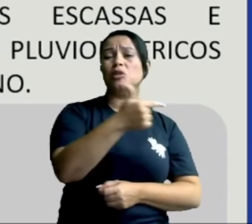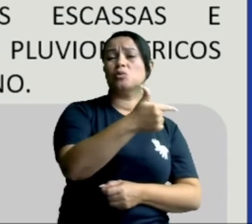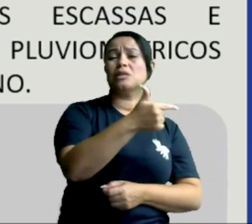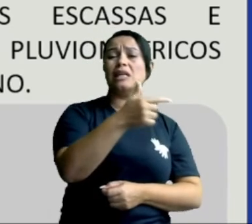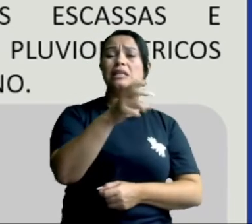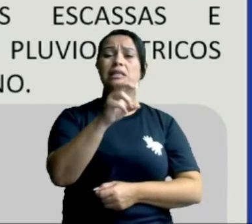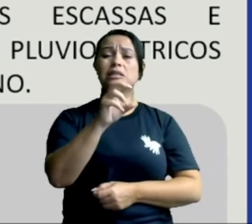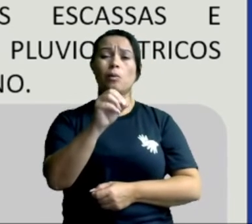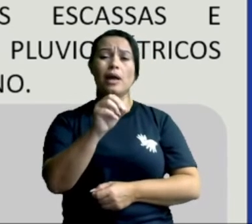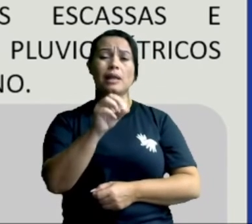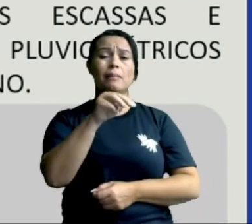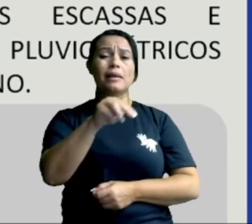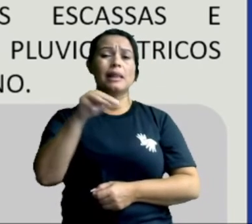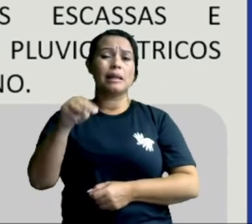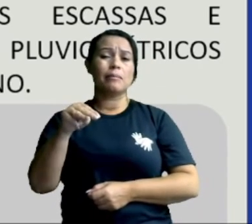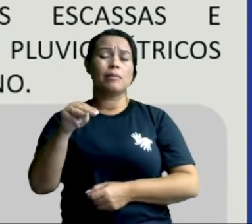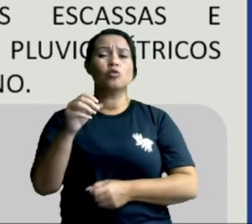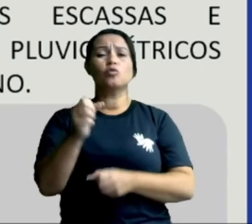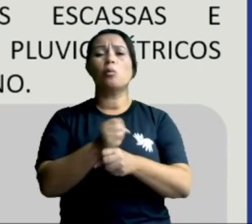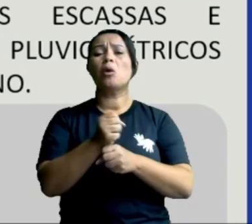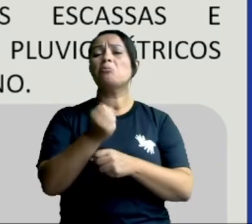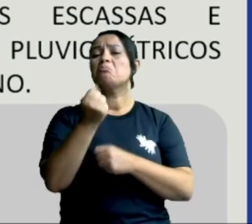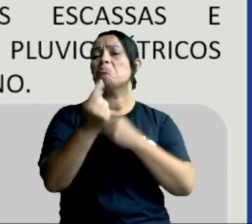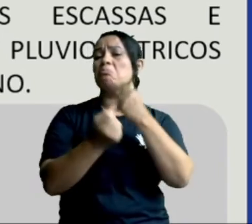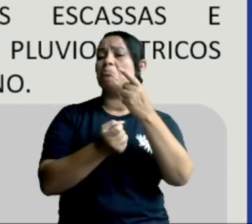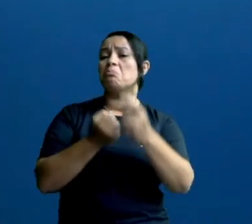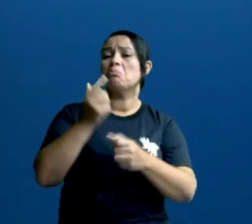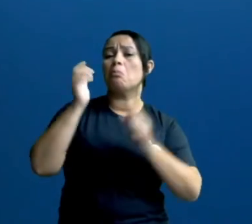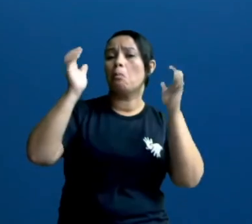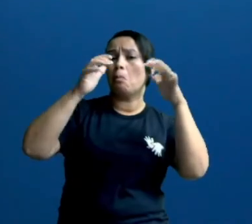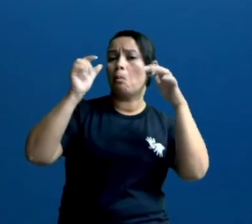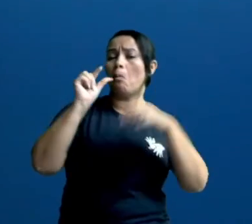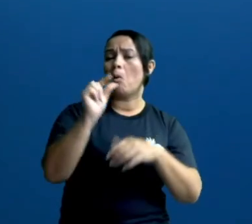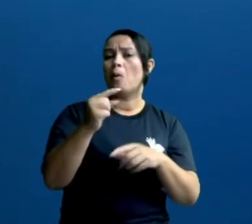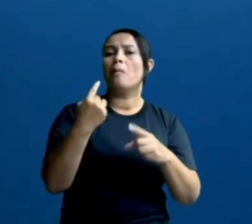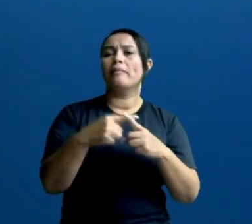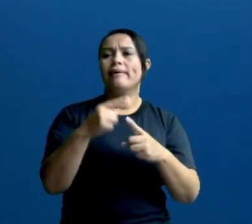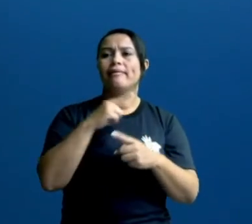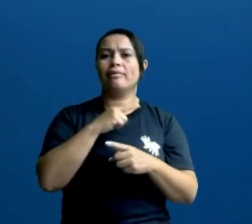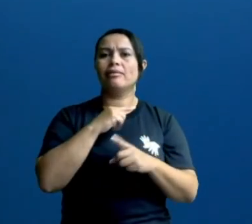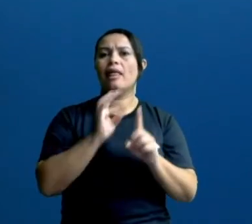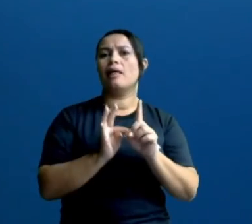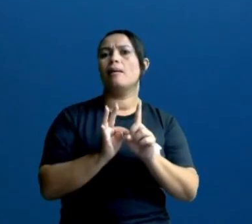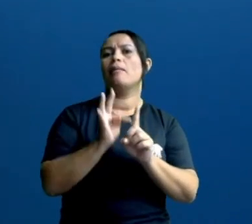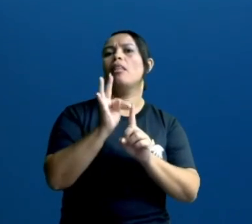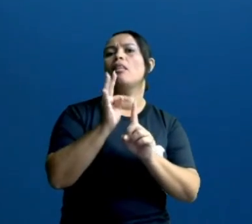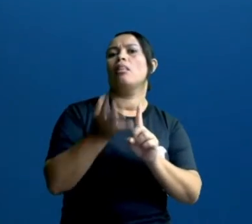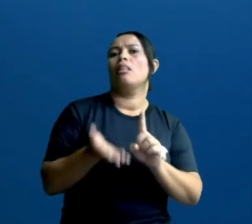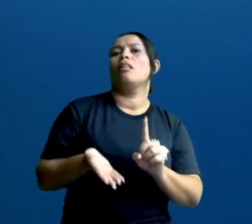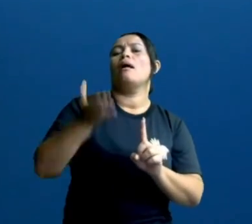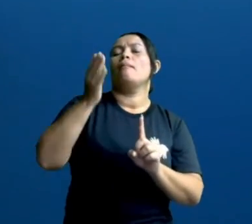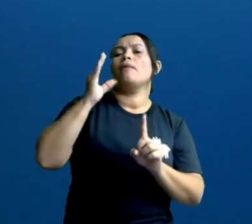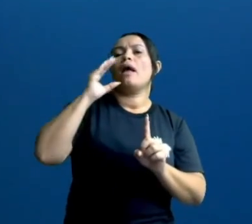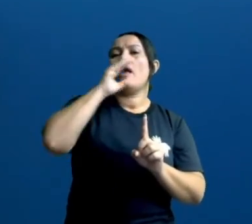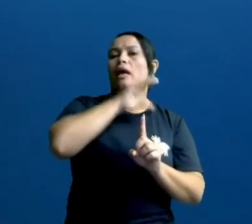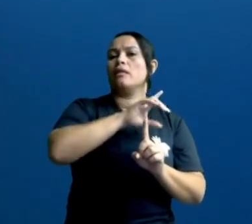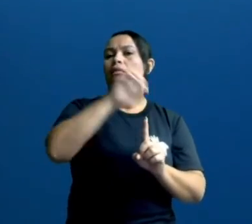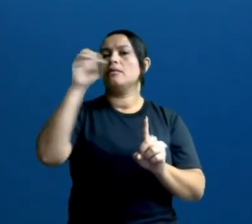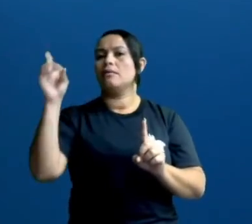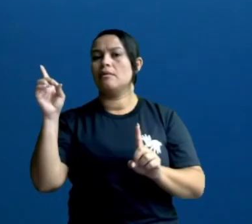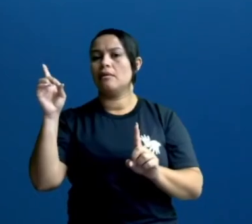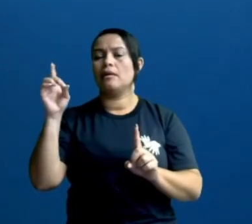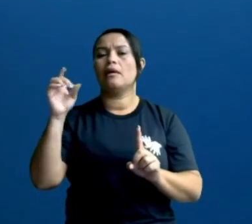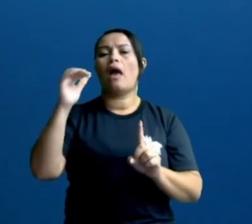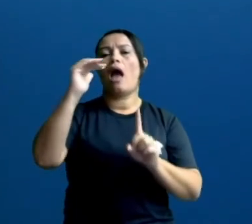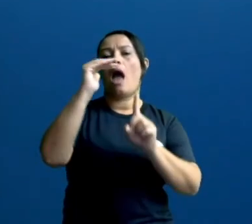por ano então no deserto a gente costuma chover muito pouco além de ter essa amplitude térmica muito grande de dia quente